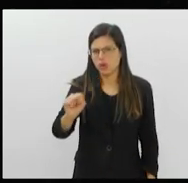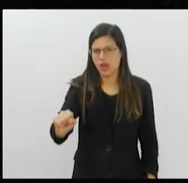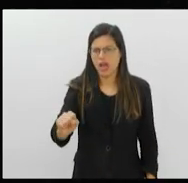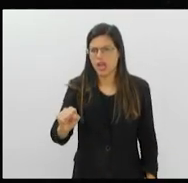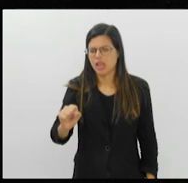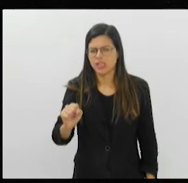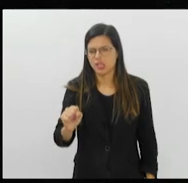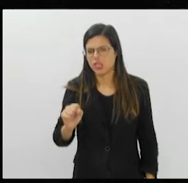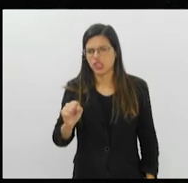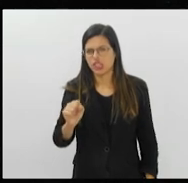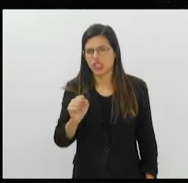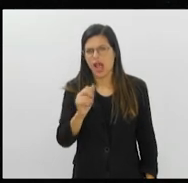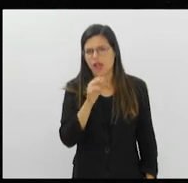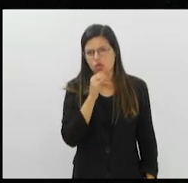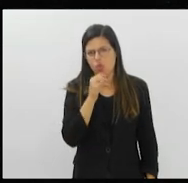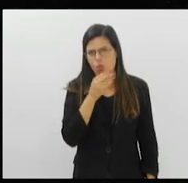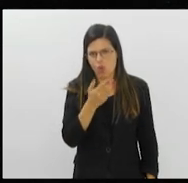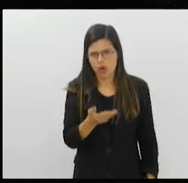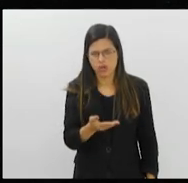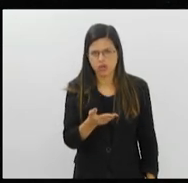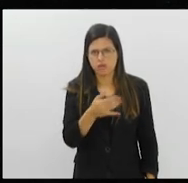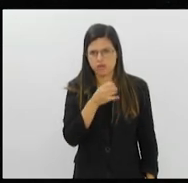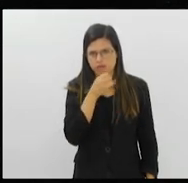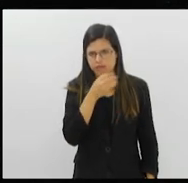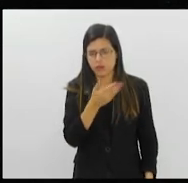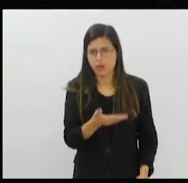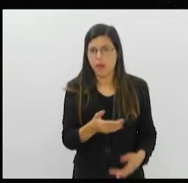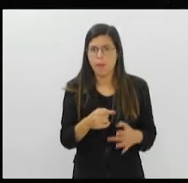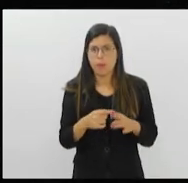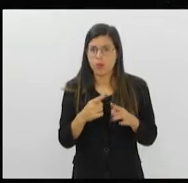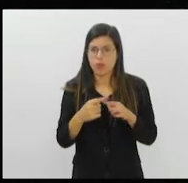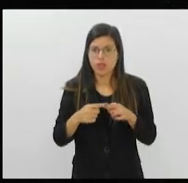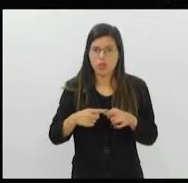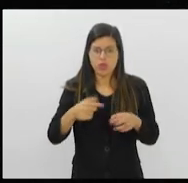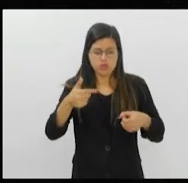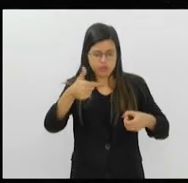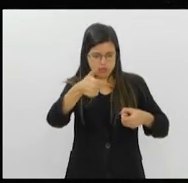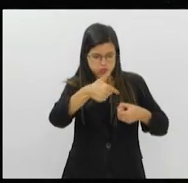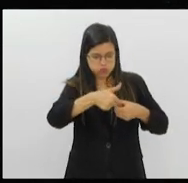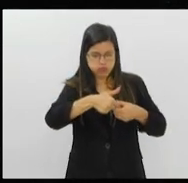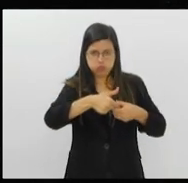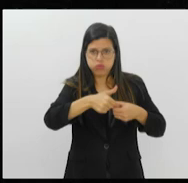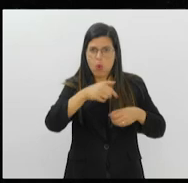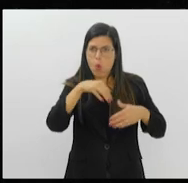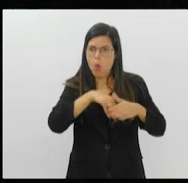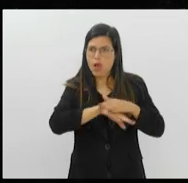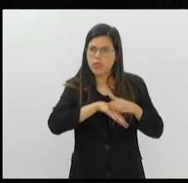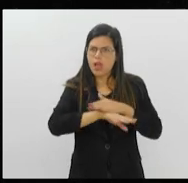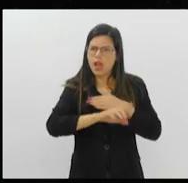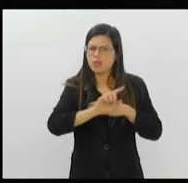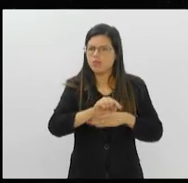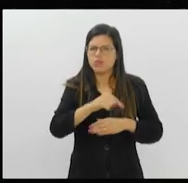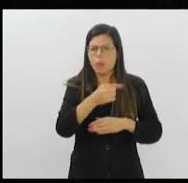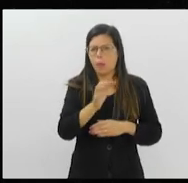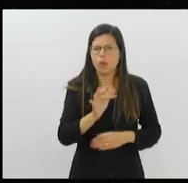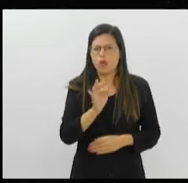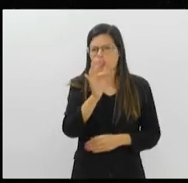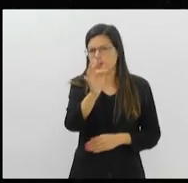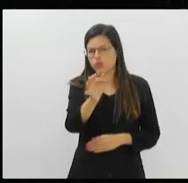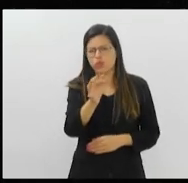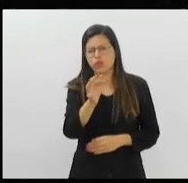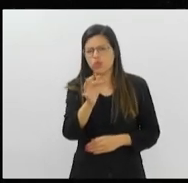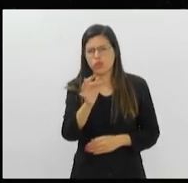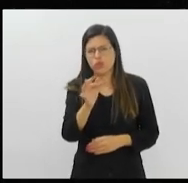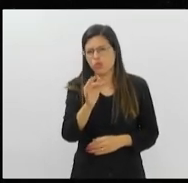reinjetando, ele vai ficar lá no depósito e depois poderá ser explorado.